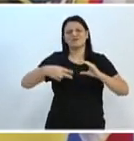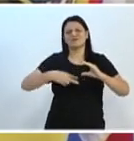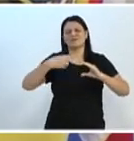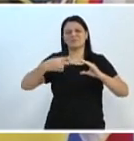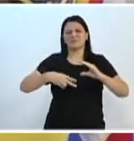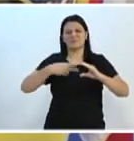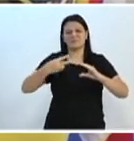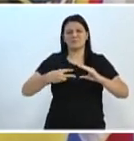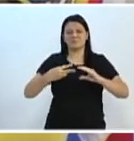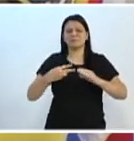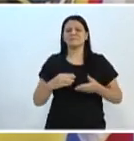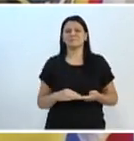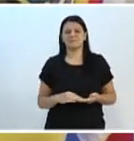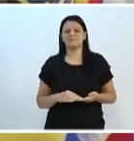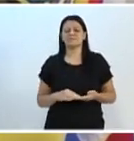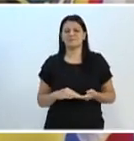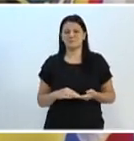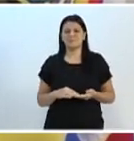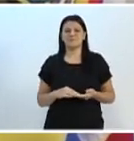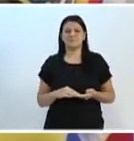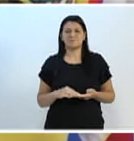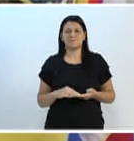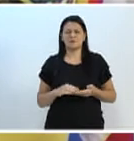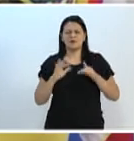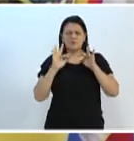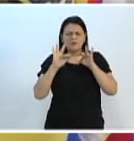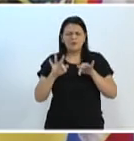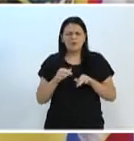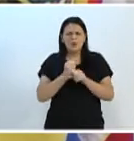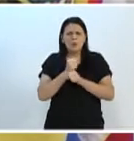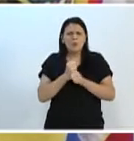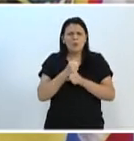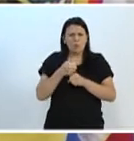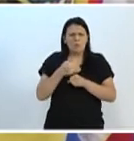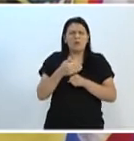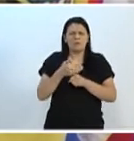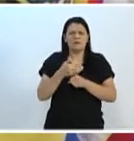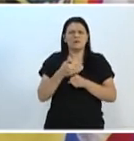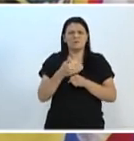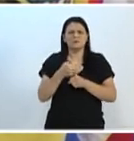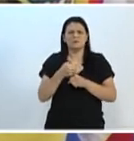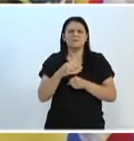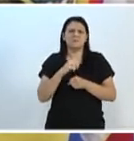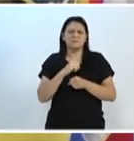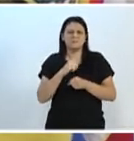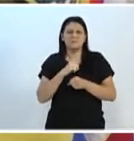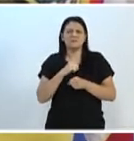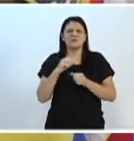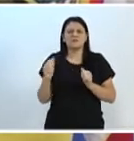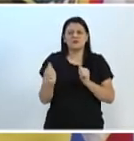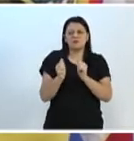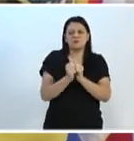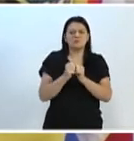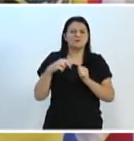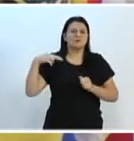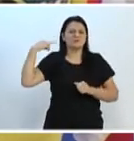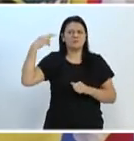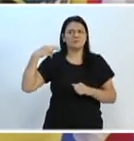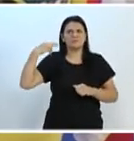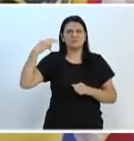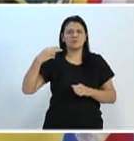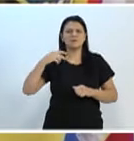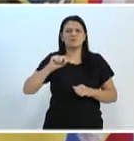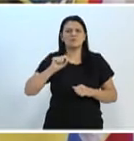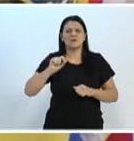Vereadores. Inclusive, ao final deste ano, com a anuência dos demais colegas vereadores, nós